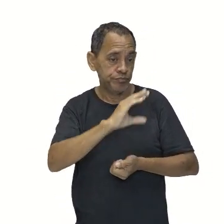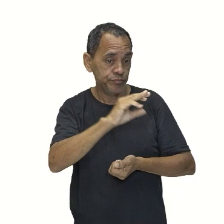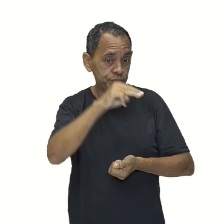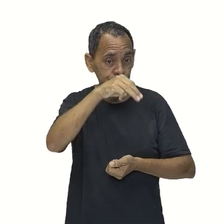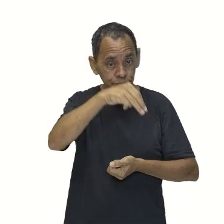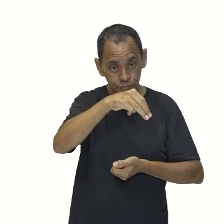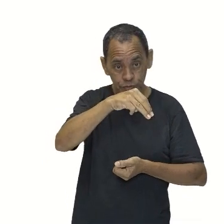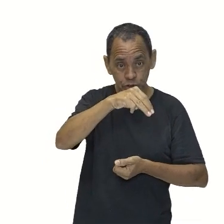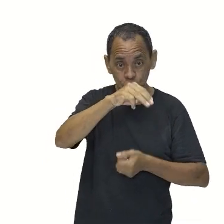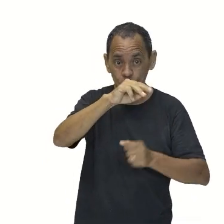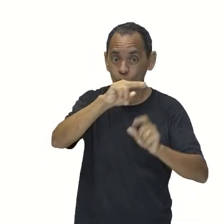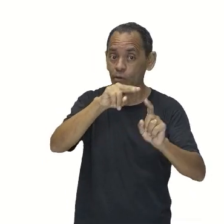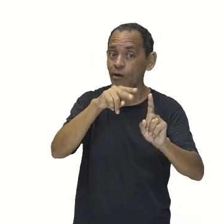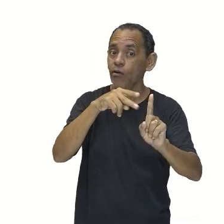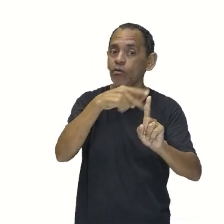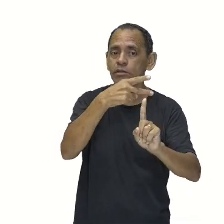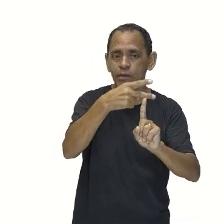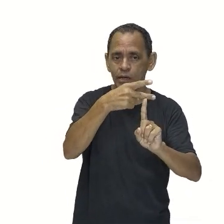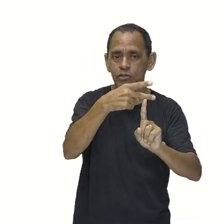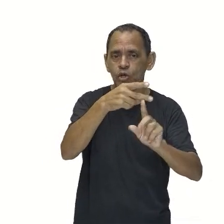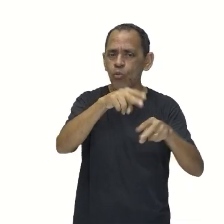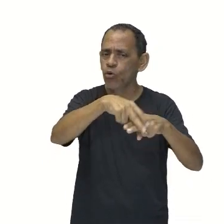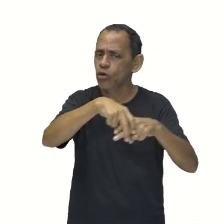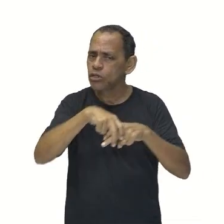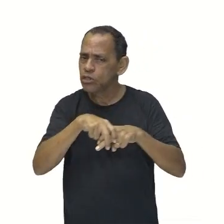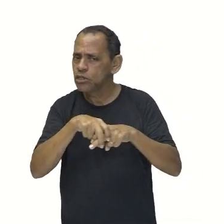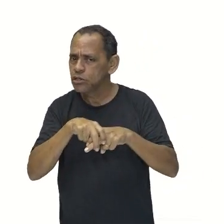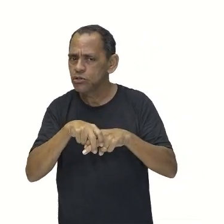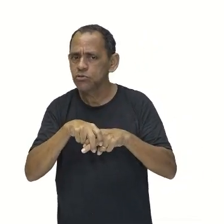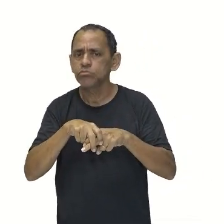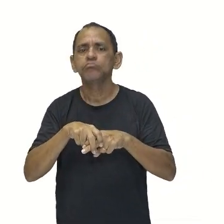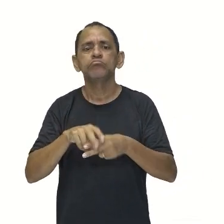quadrado. Então, é por isso que quando nós estamos trabalhando com área,